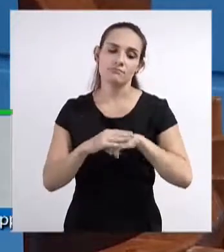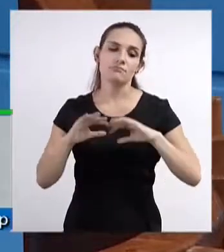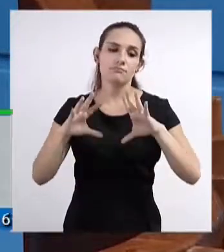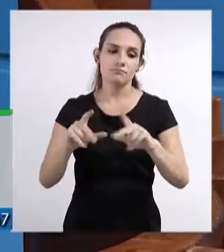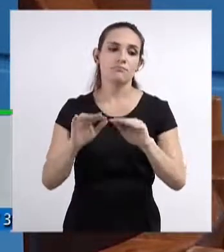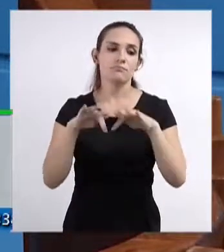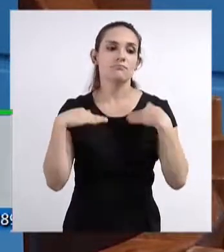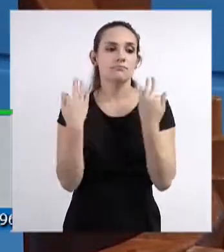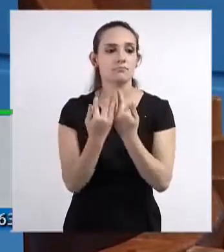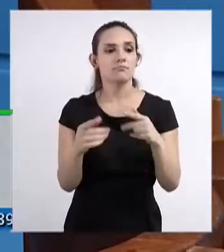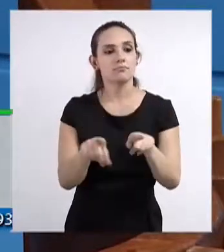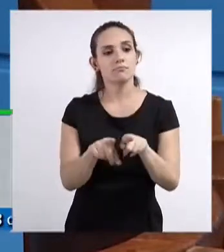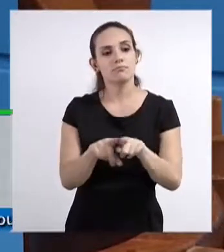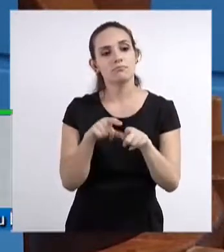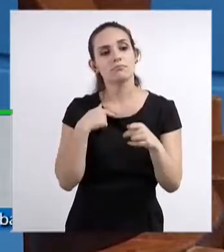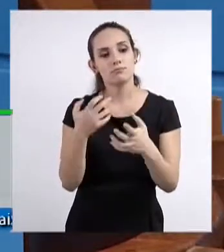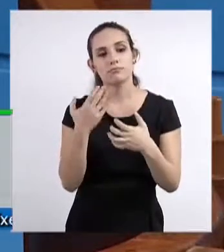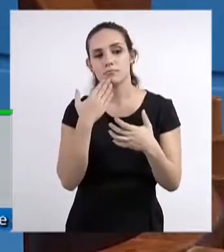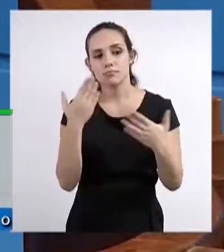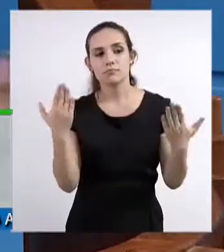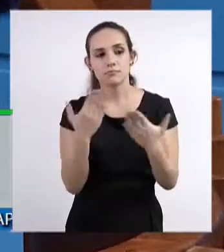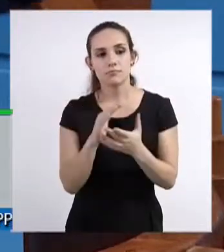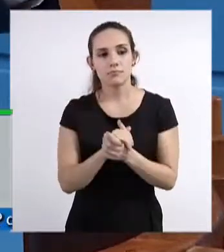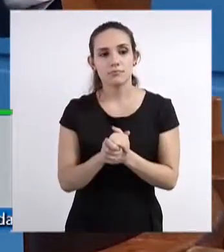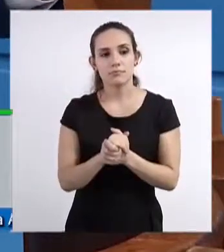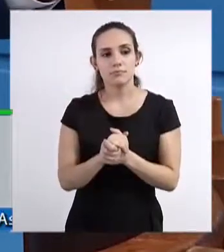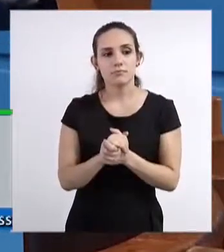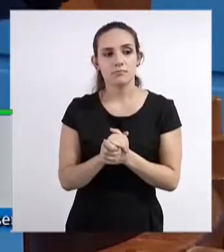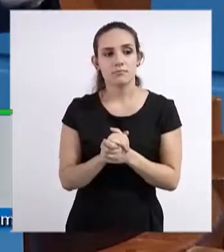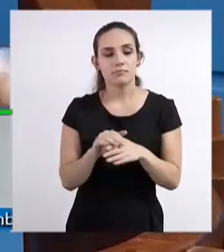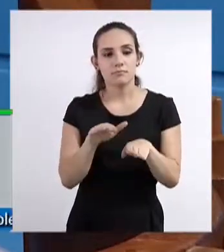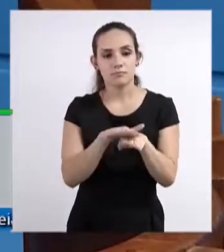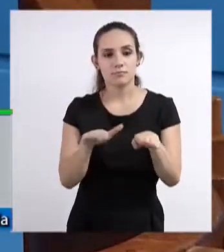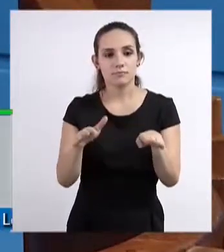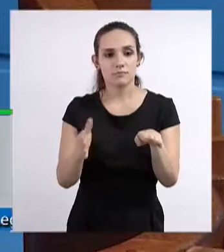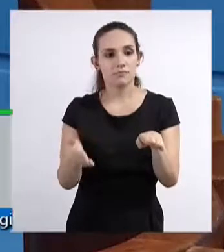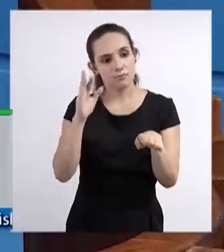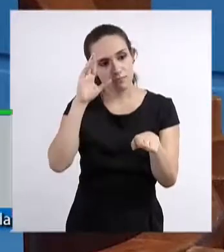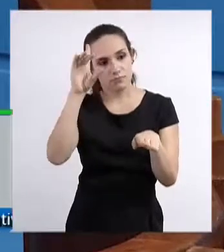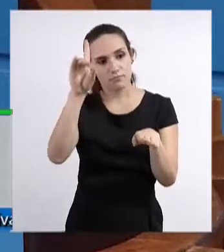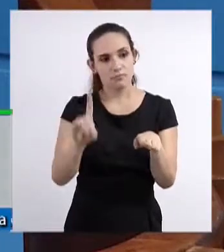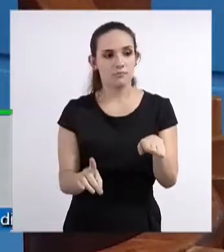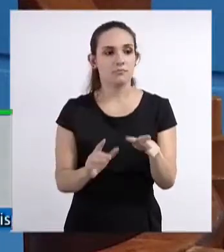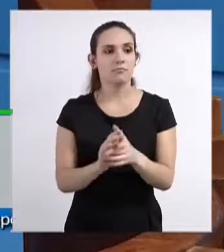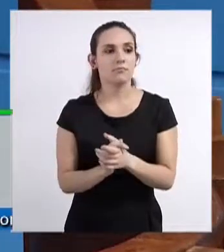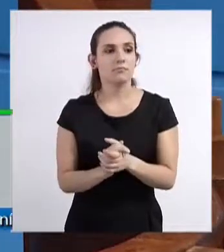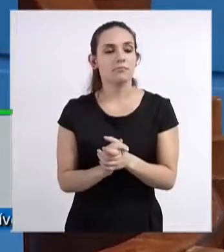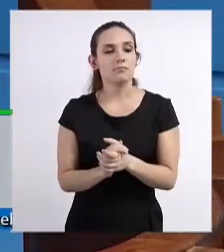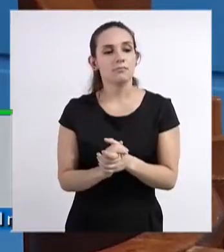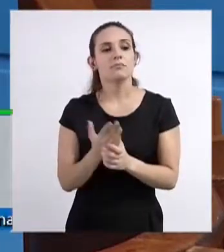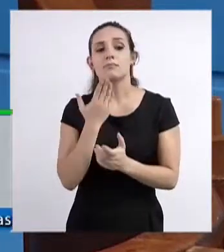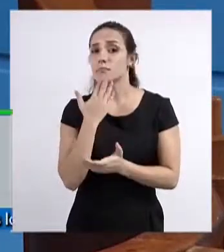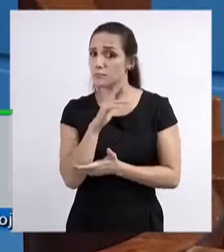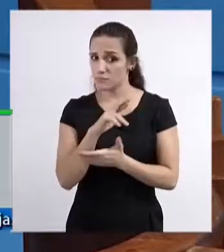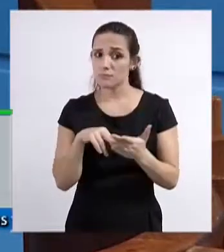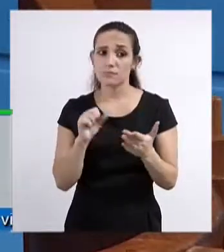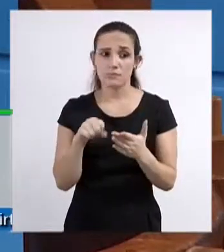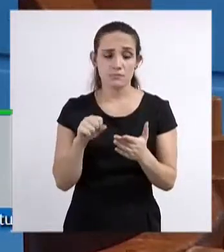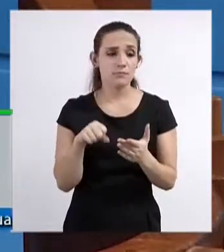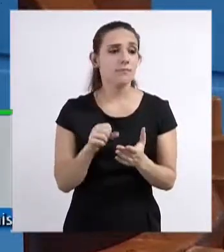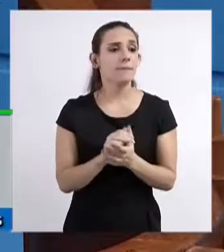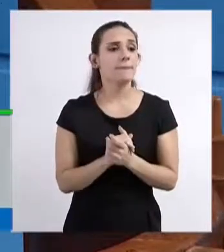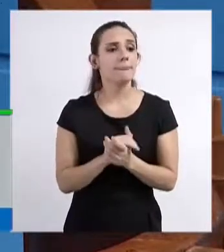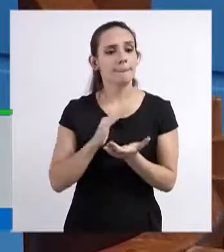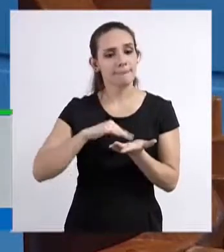família. Venho também requerer essa mesa diretora, na maneira que apresentei cópia autônomas de requerimento